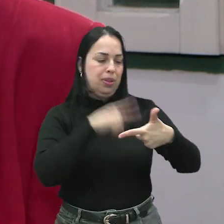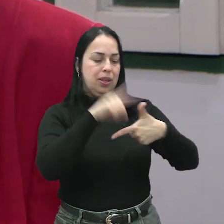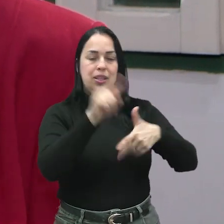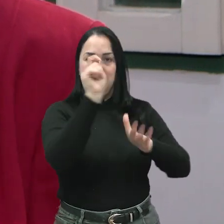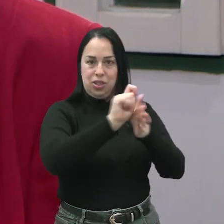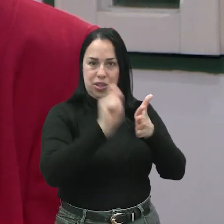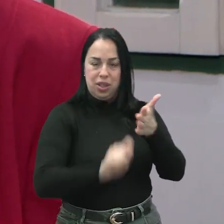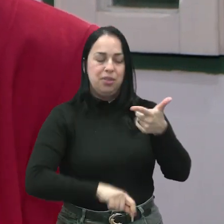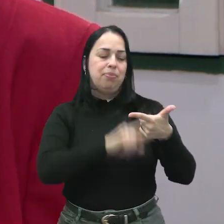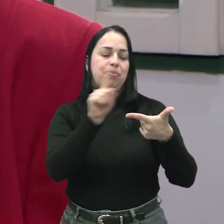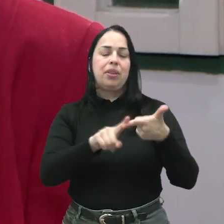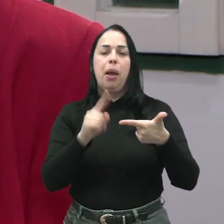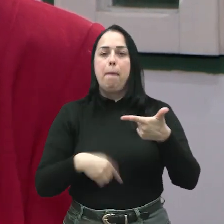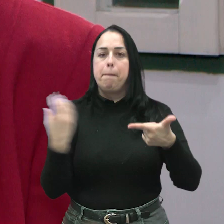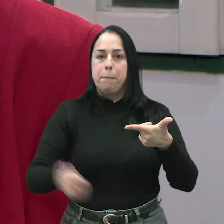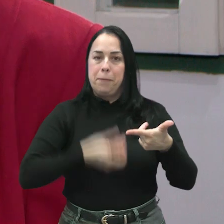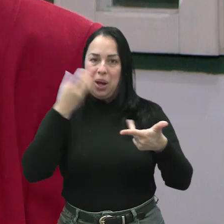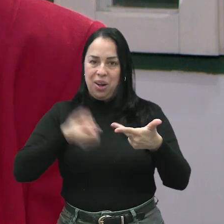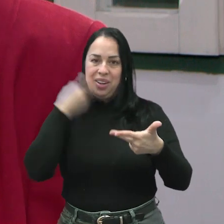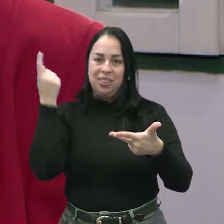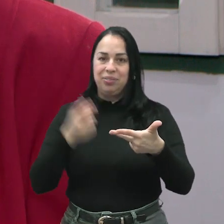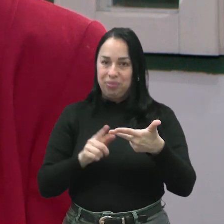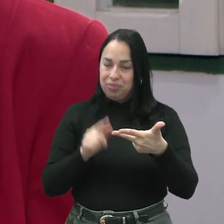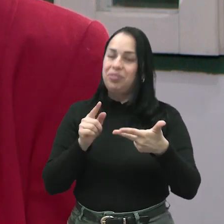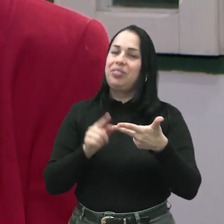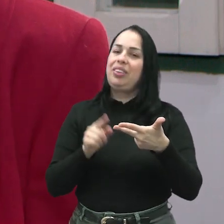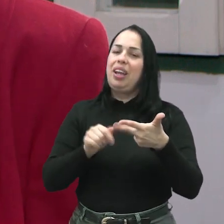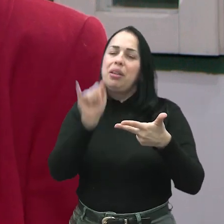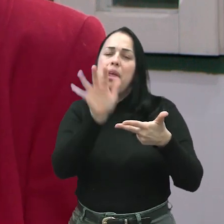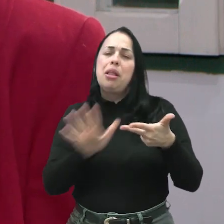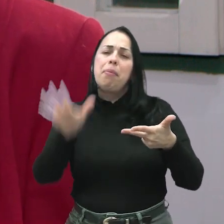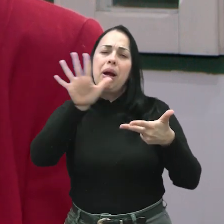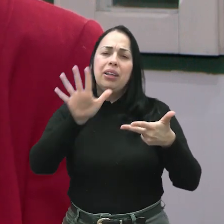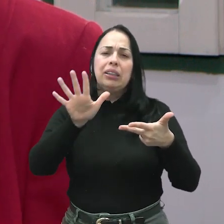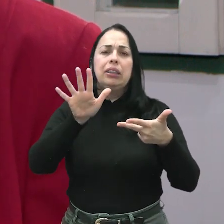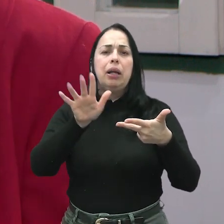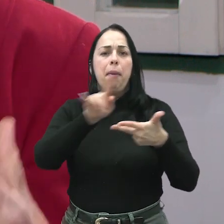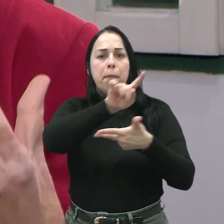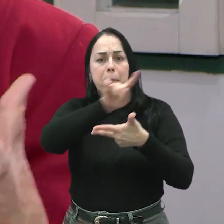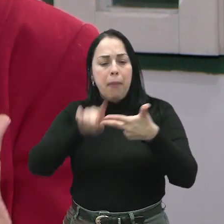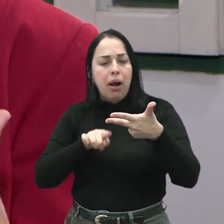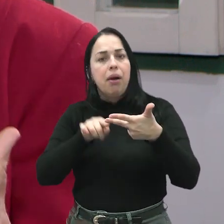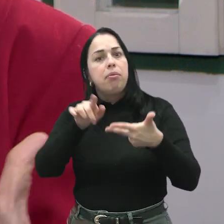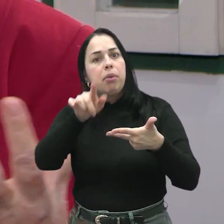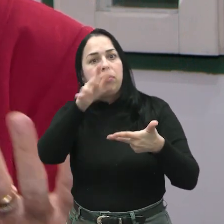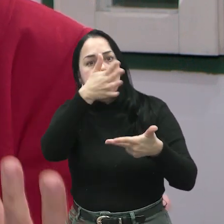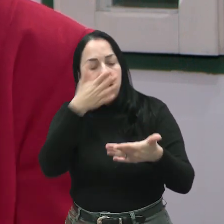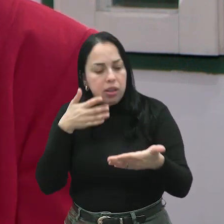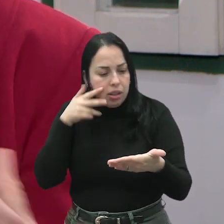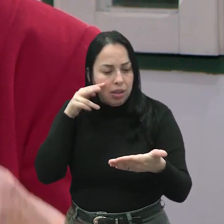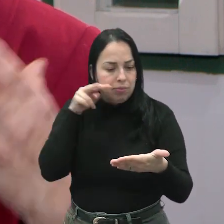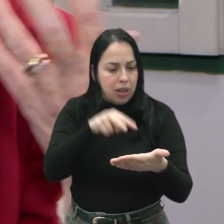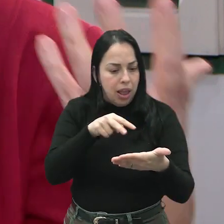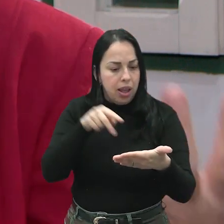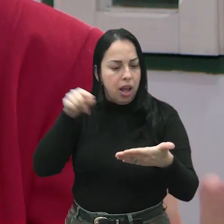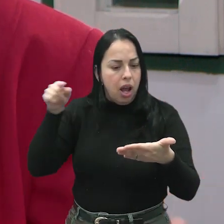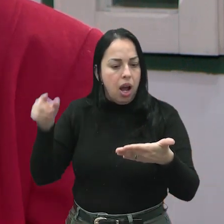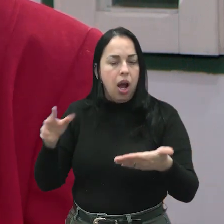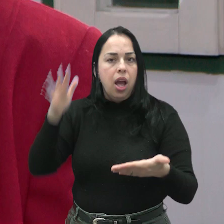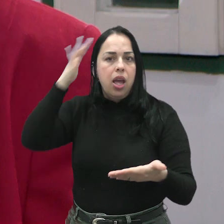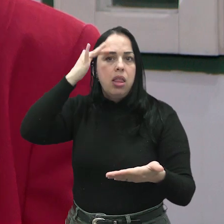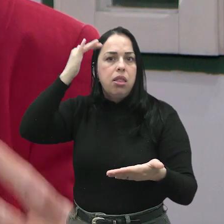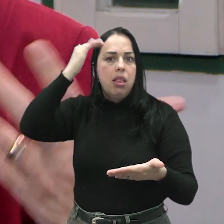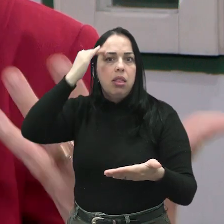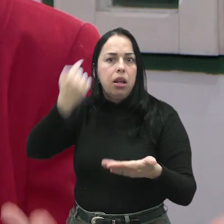a linguagem escrita, a linguagem poética e a linguagem das ilustrações, para situar o leitor na época de